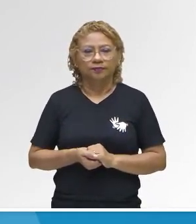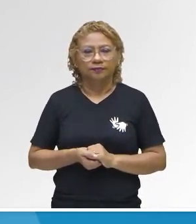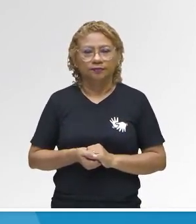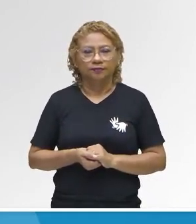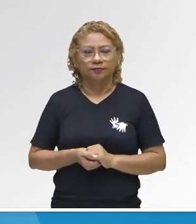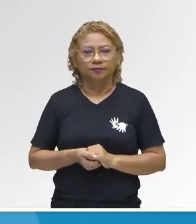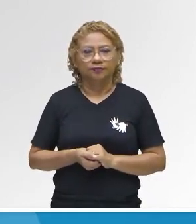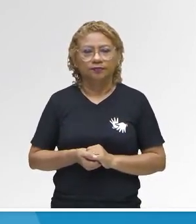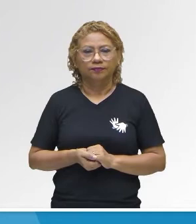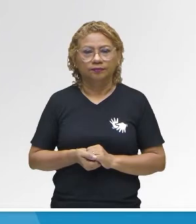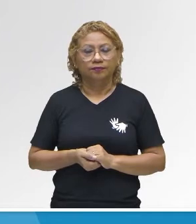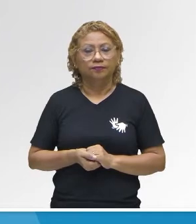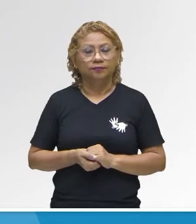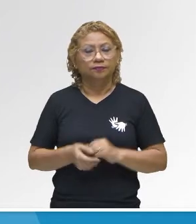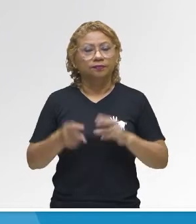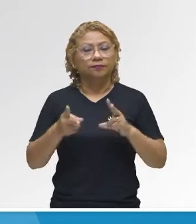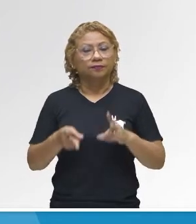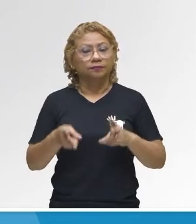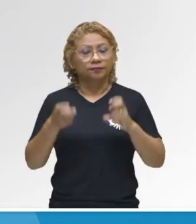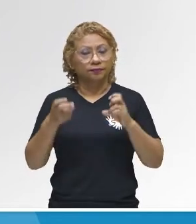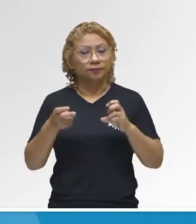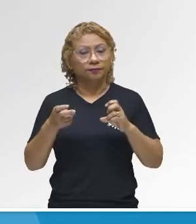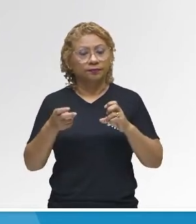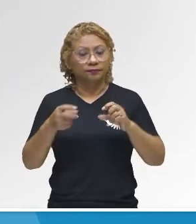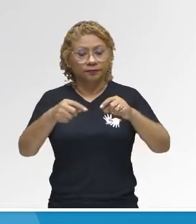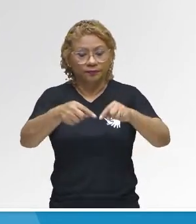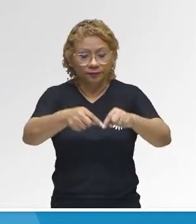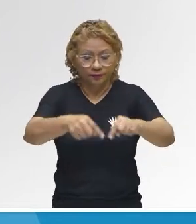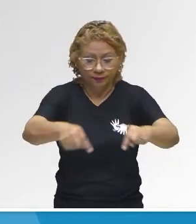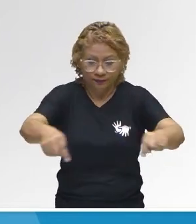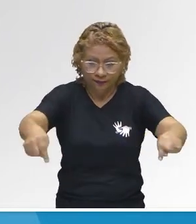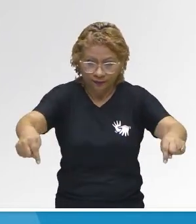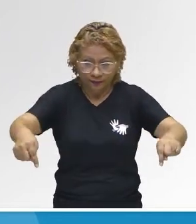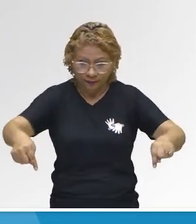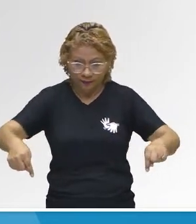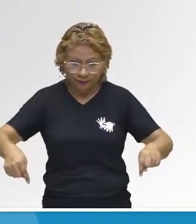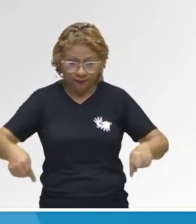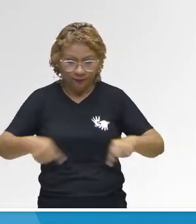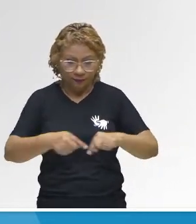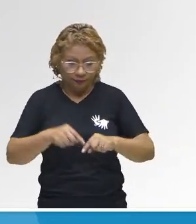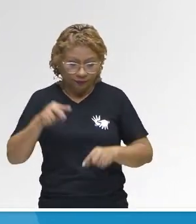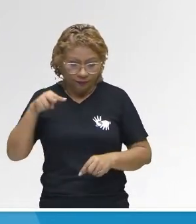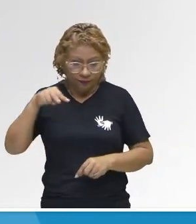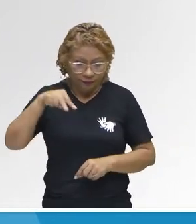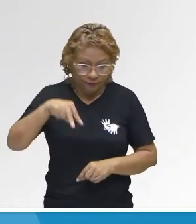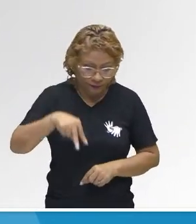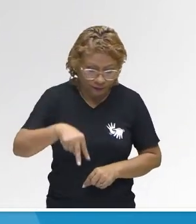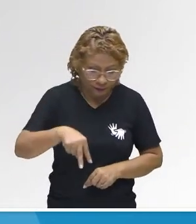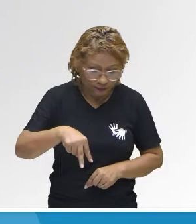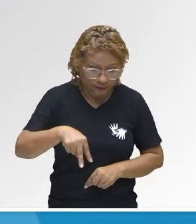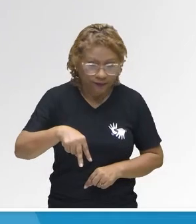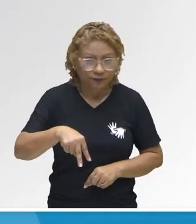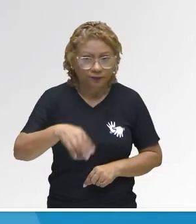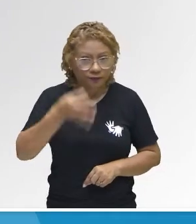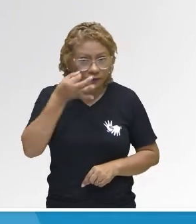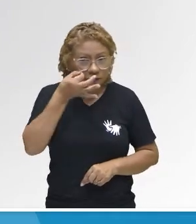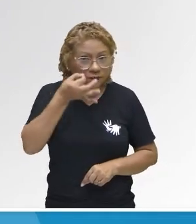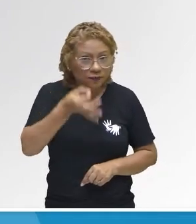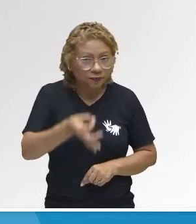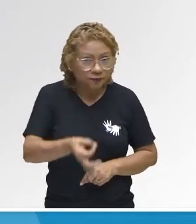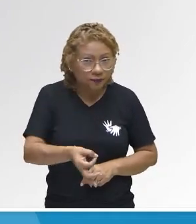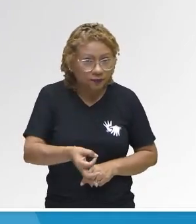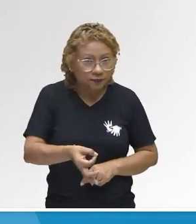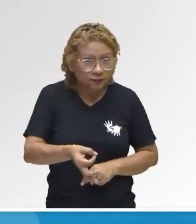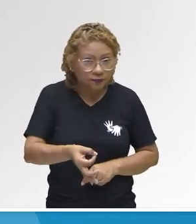aquela mesma imagem que eu tinha agora há pouco, só que o que foi que mudou aí? Mudou o ponto de vista, mudou o ponto de vista do